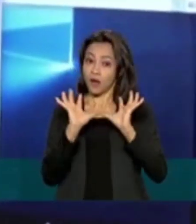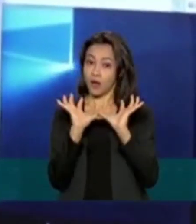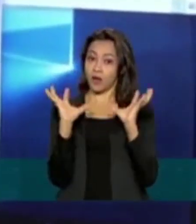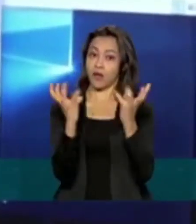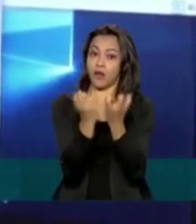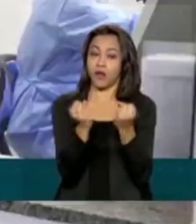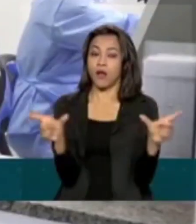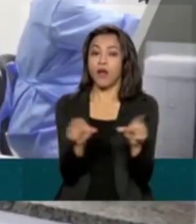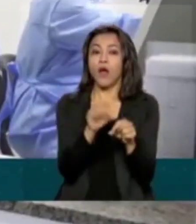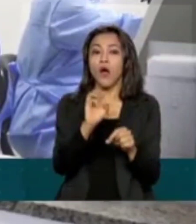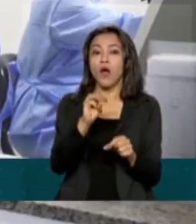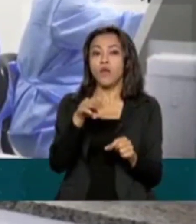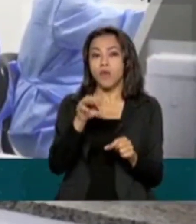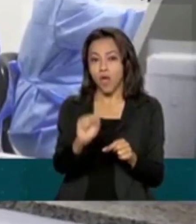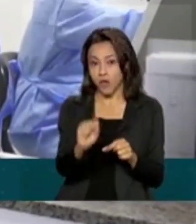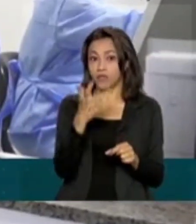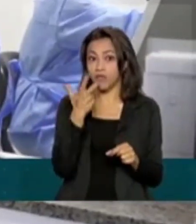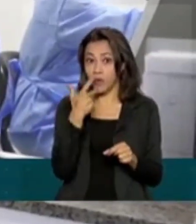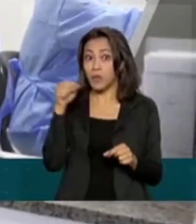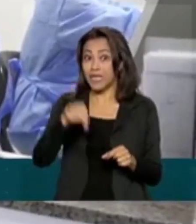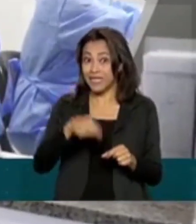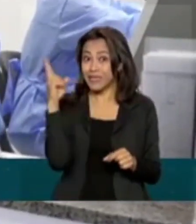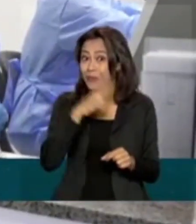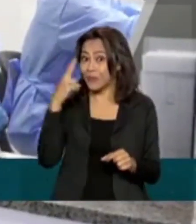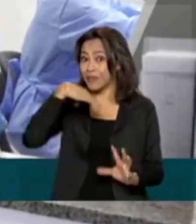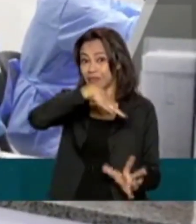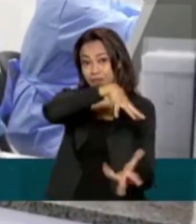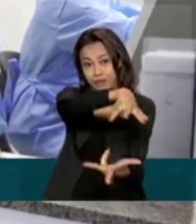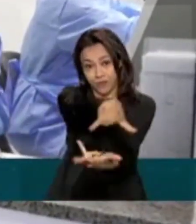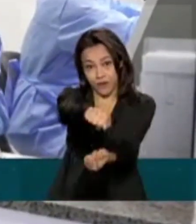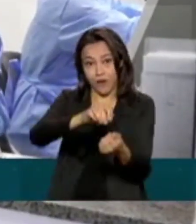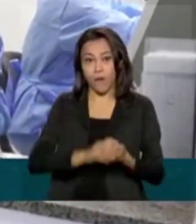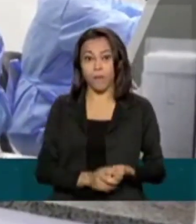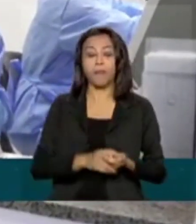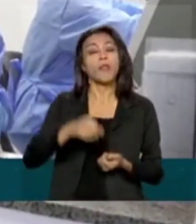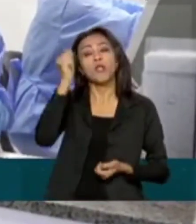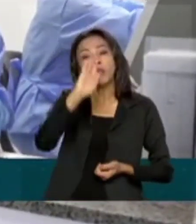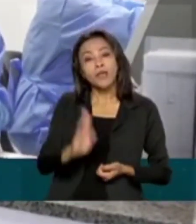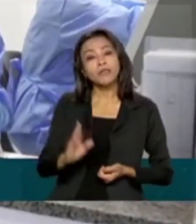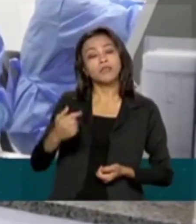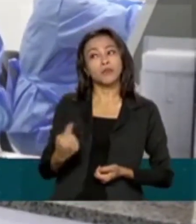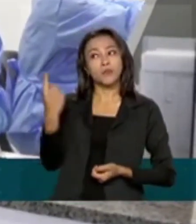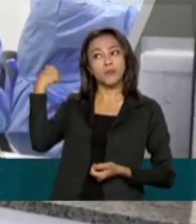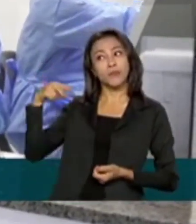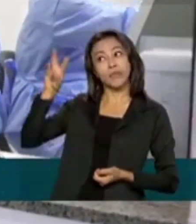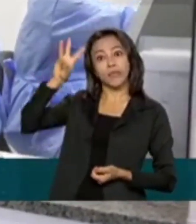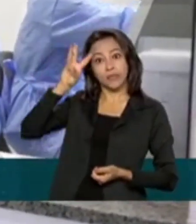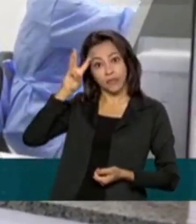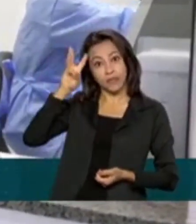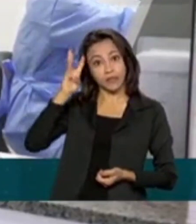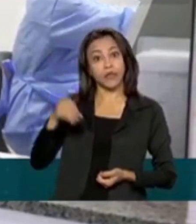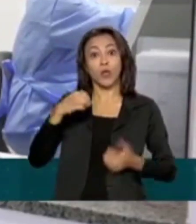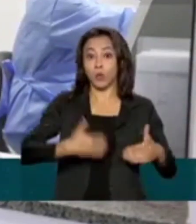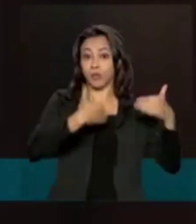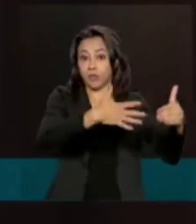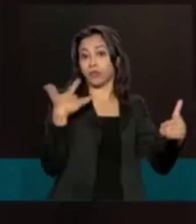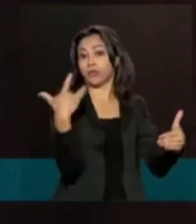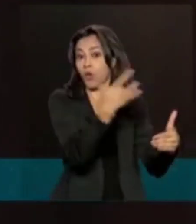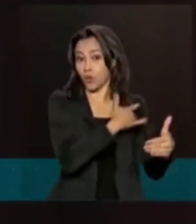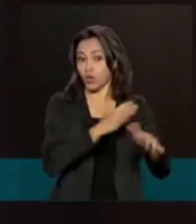pública de interesse internacional. No Brasil, até esta terça-feira, o Ministério da Saúde havia confirmado aqui no